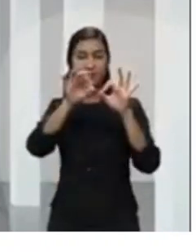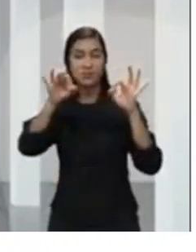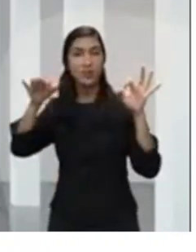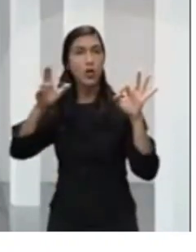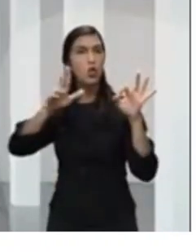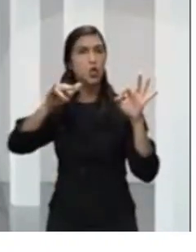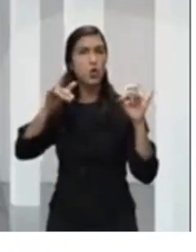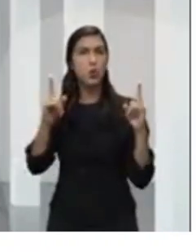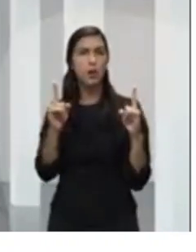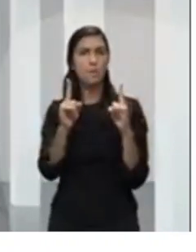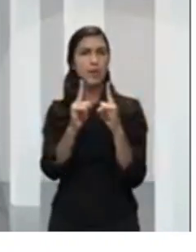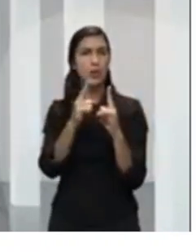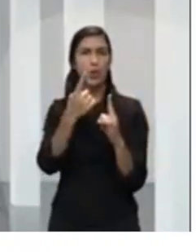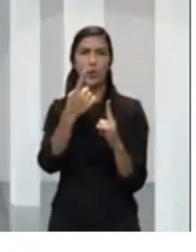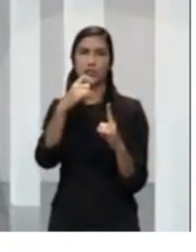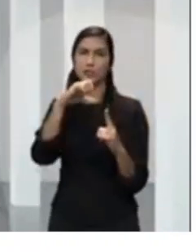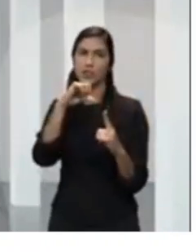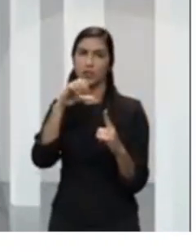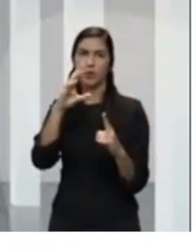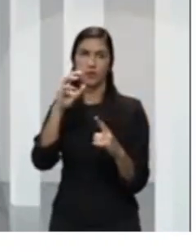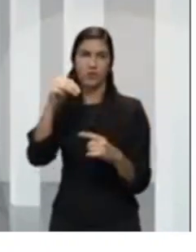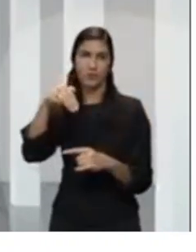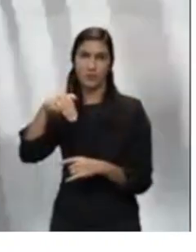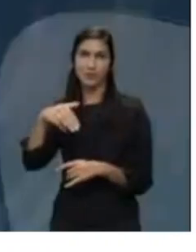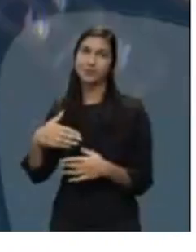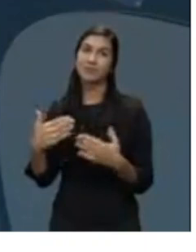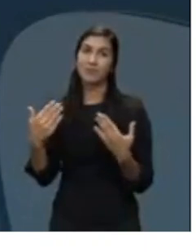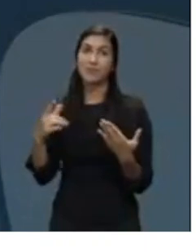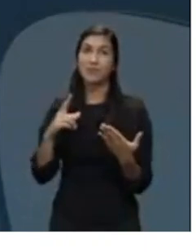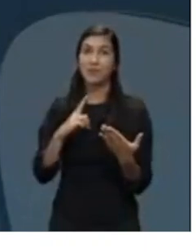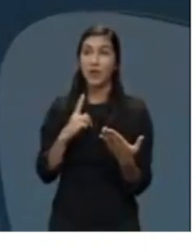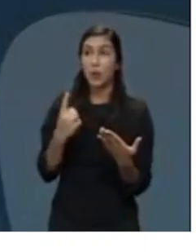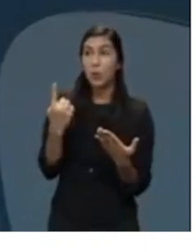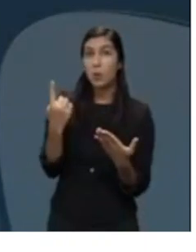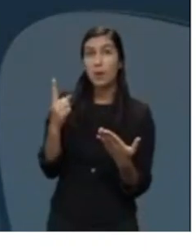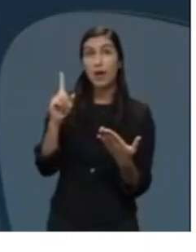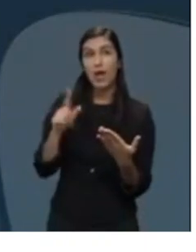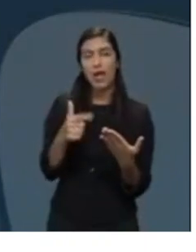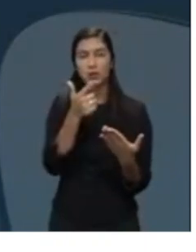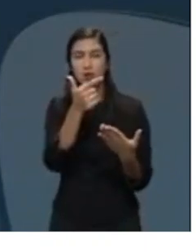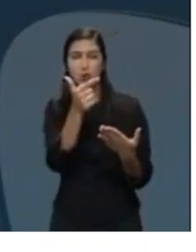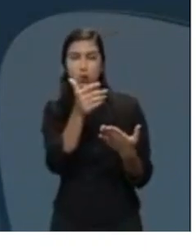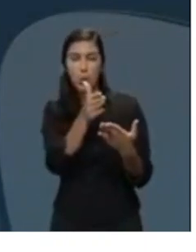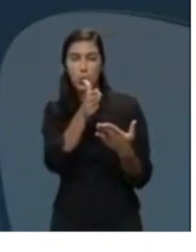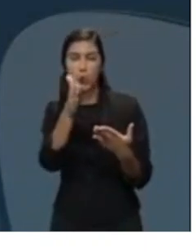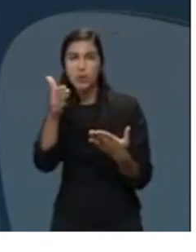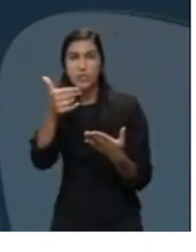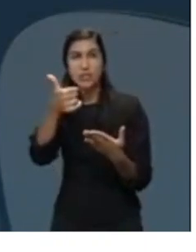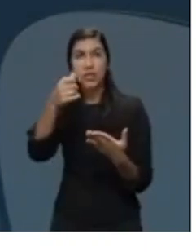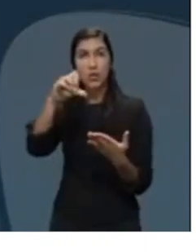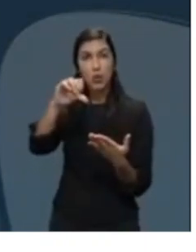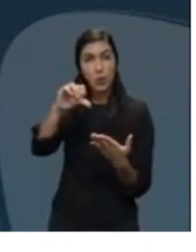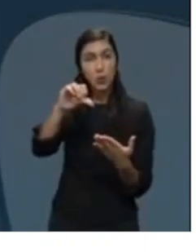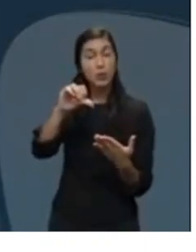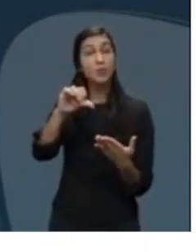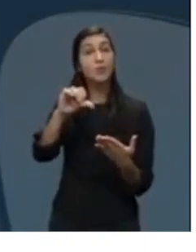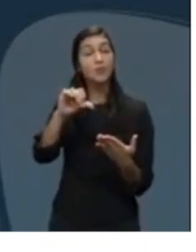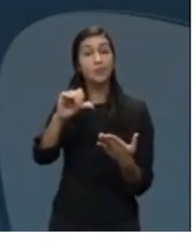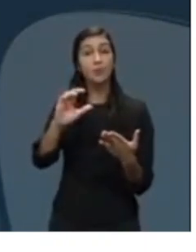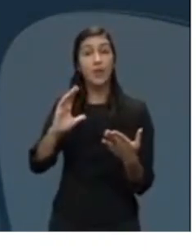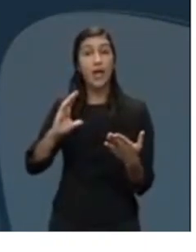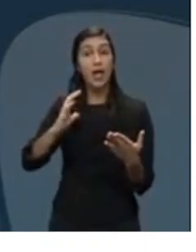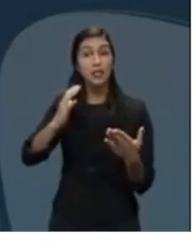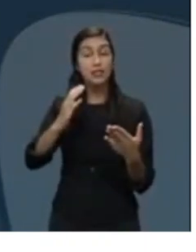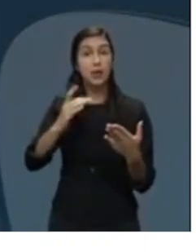dimensões menores que 19 centímetros. No caso de alguma delas está entre 12 e 19 centímetros, as ações